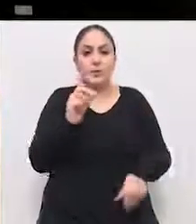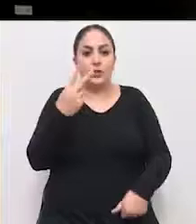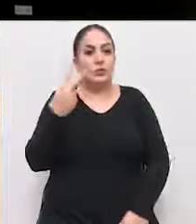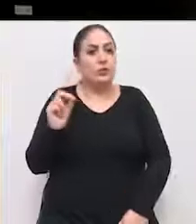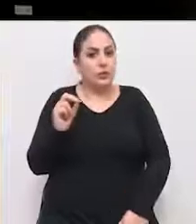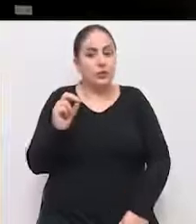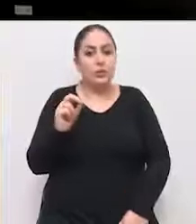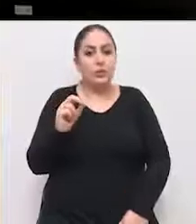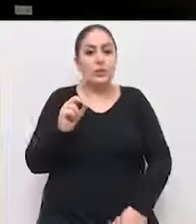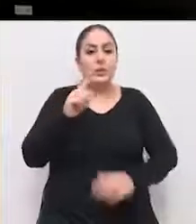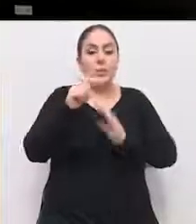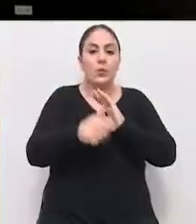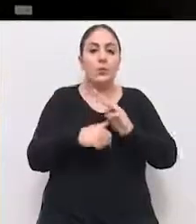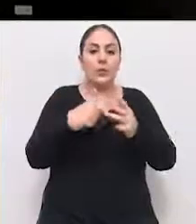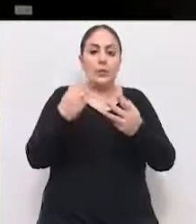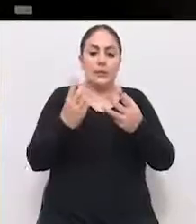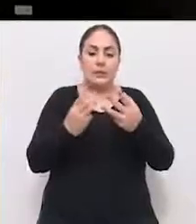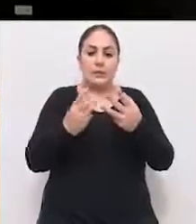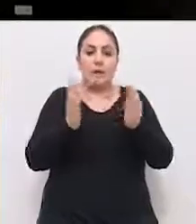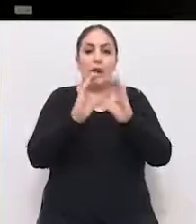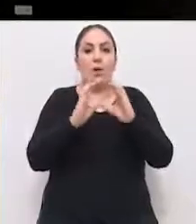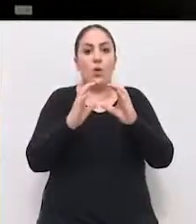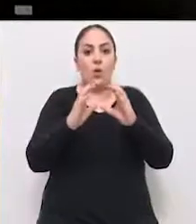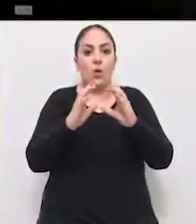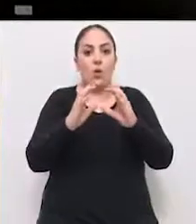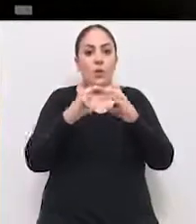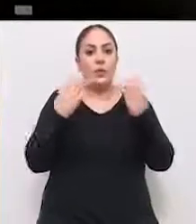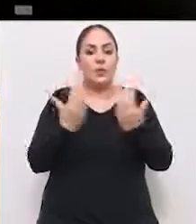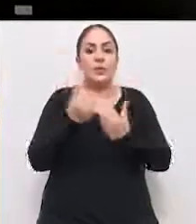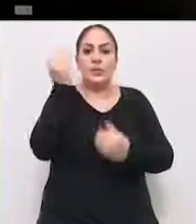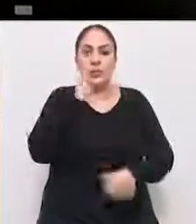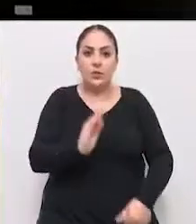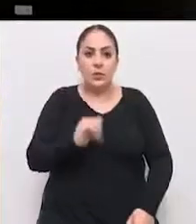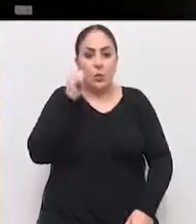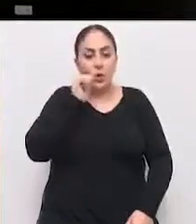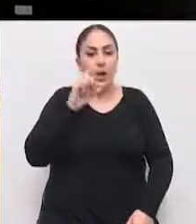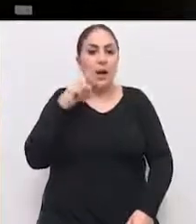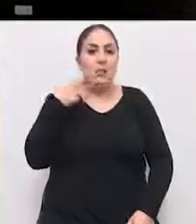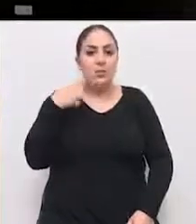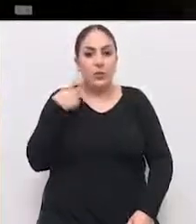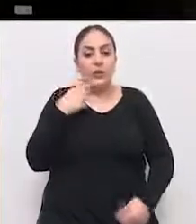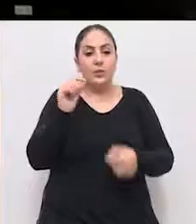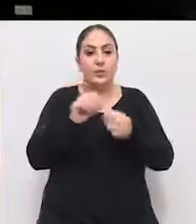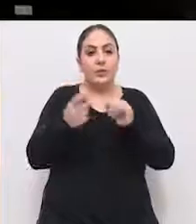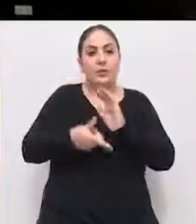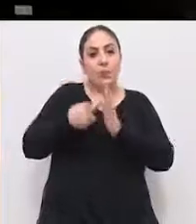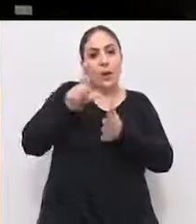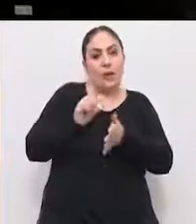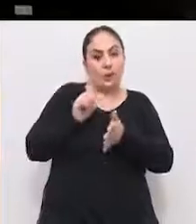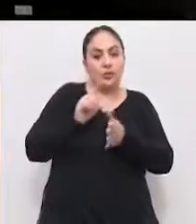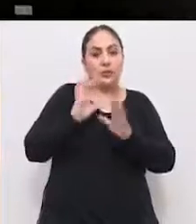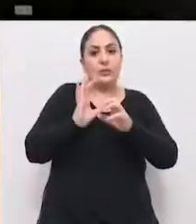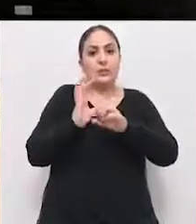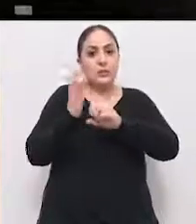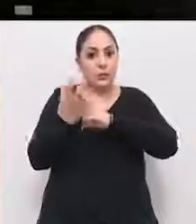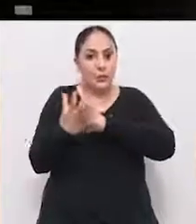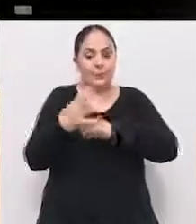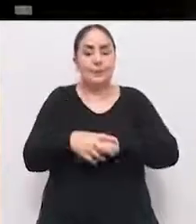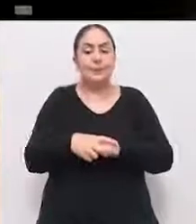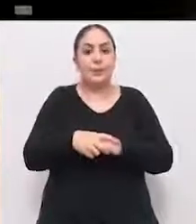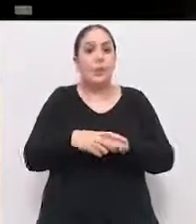agora, em 2020, após a terceira Conferência Nacional da Mulher Advogada, realizada antes